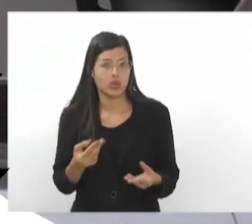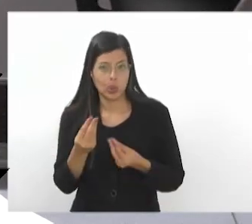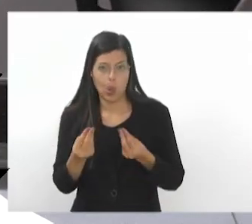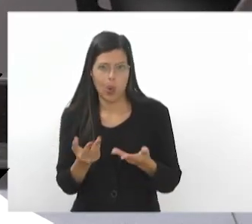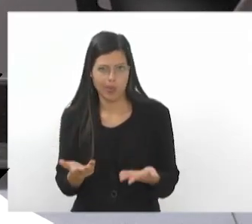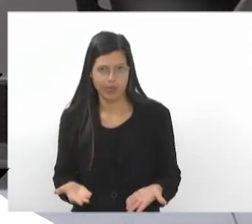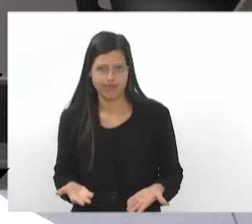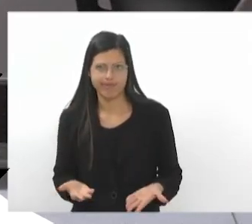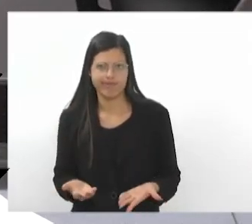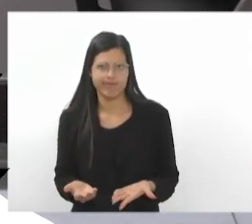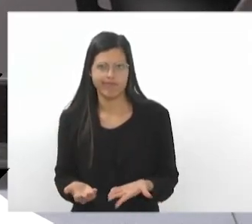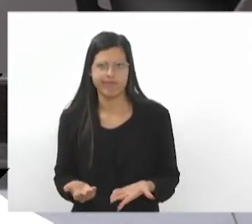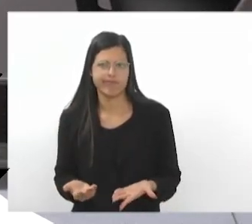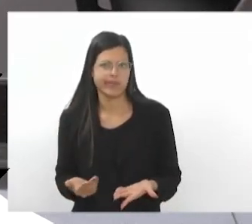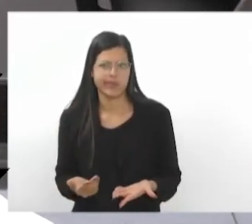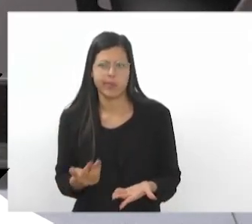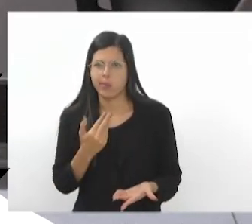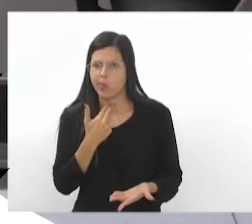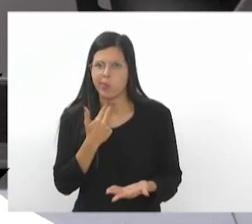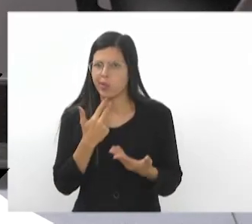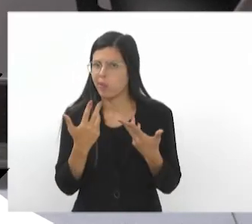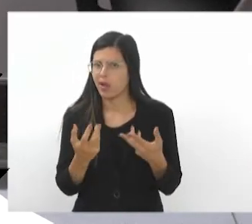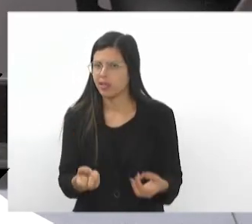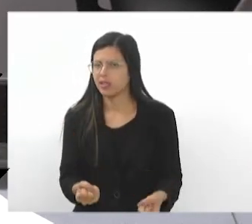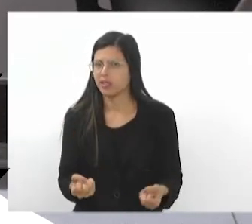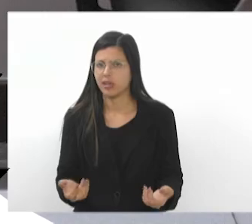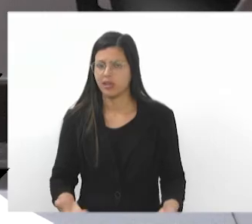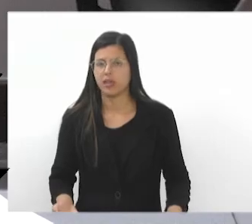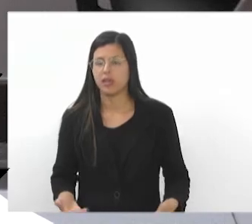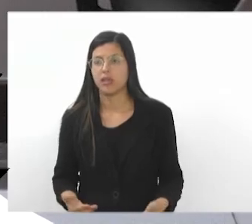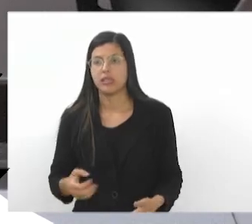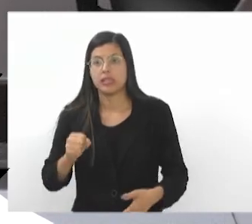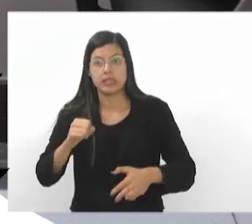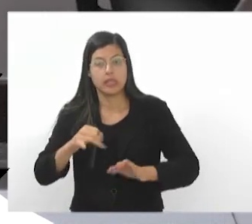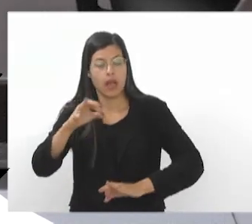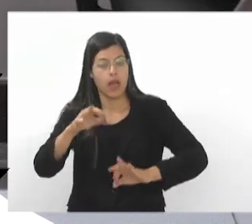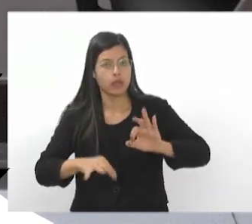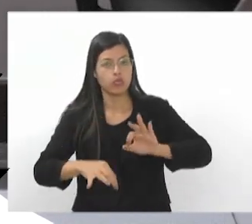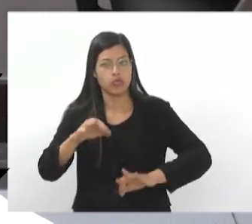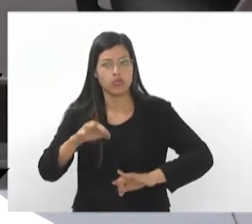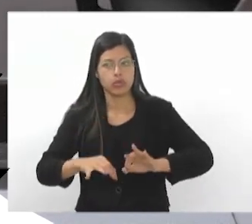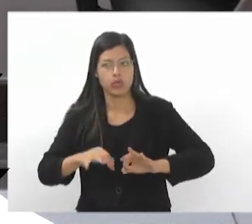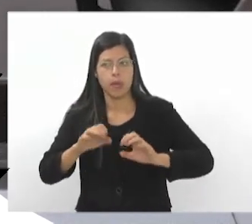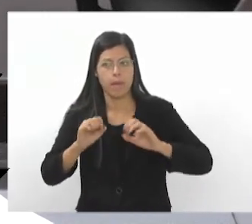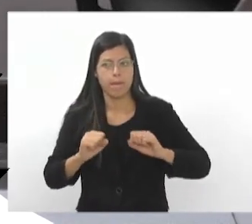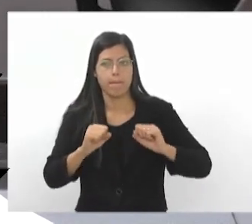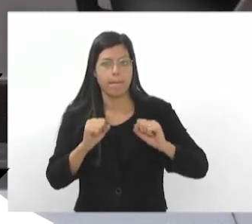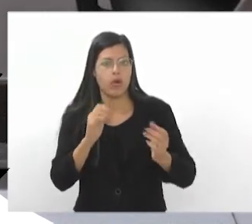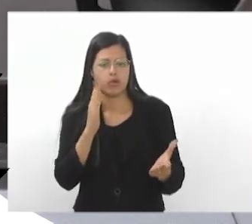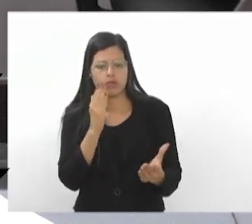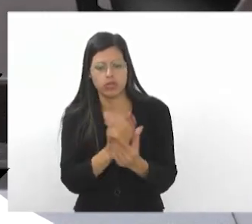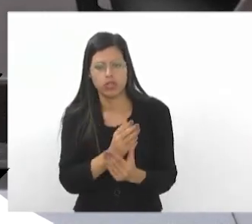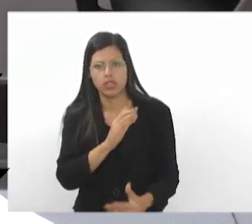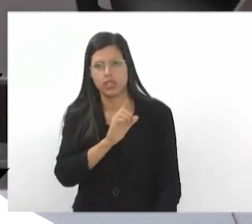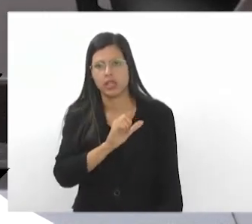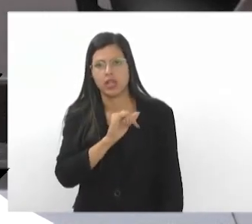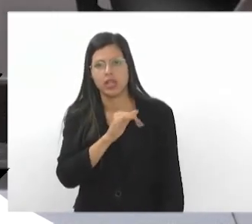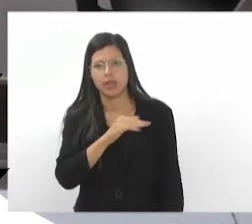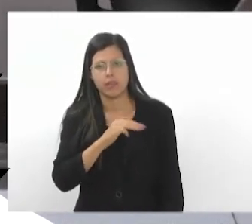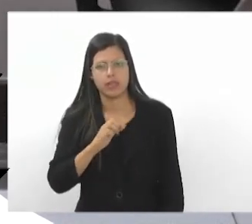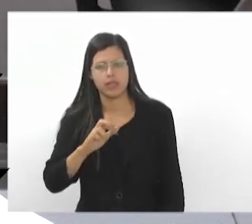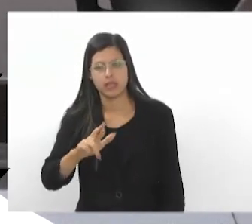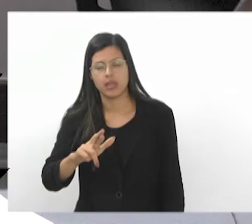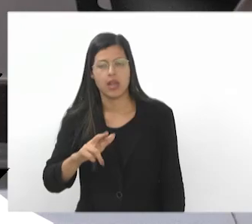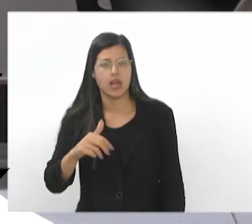É absurdo. Não pode, se a justiça pode dar liminar, mas nós não podemos legislar. Aí o senhor